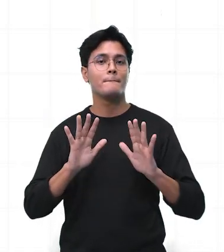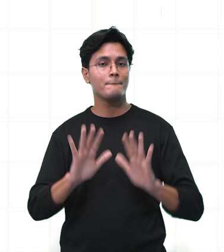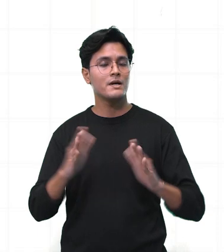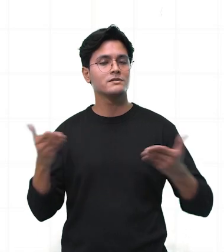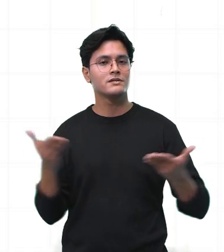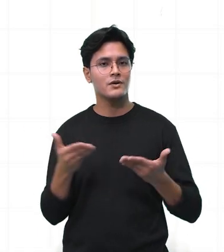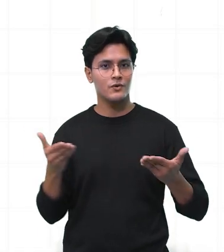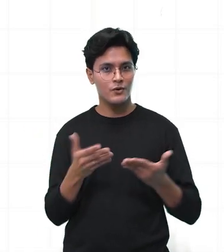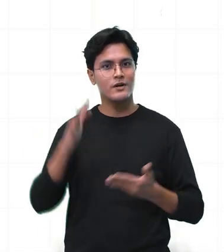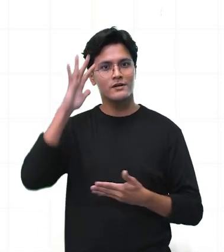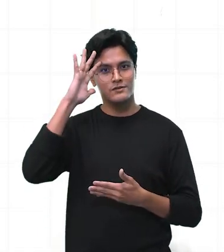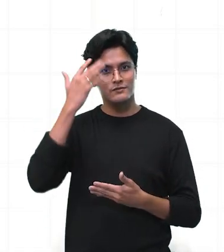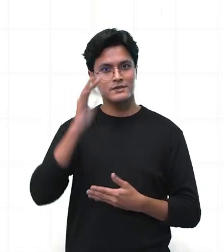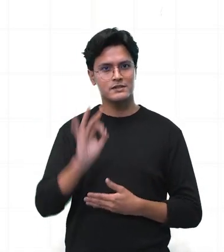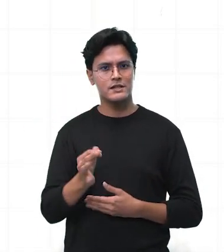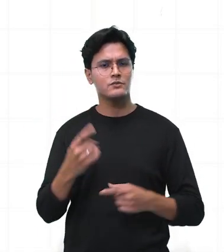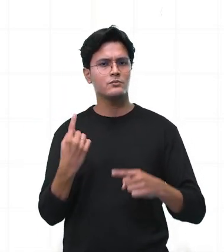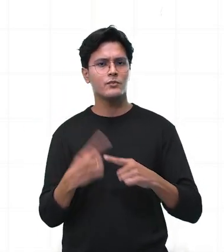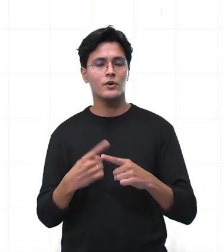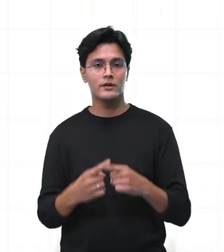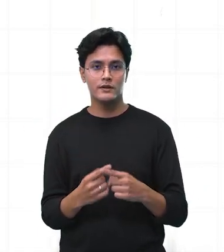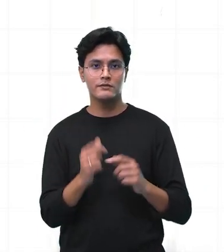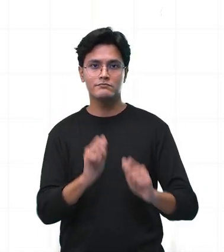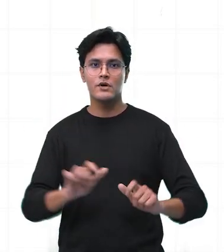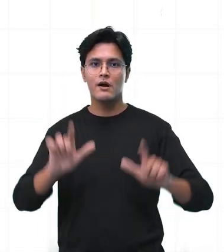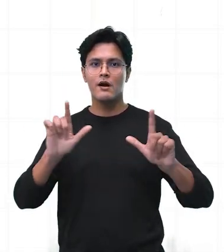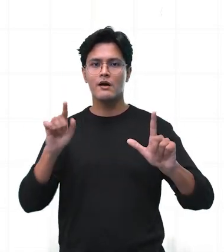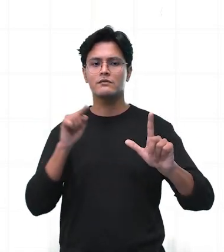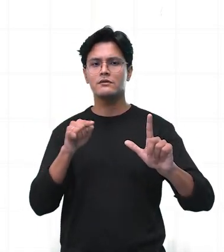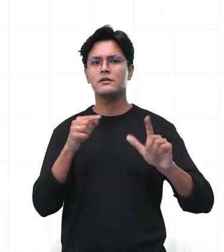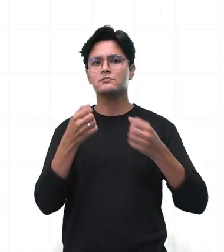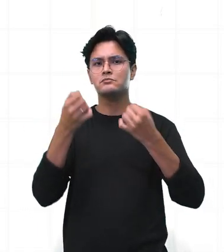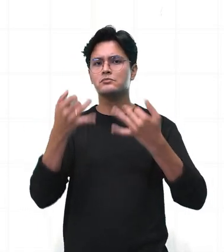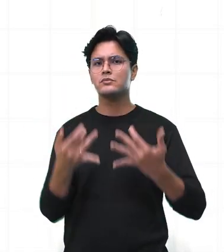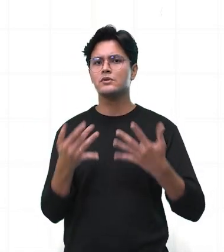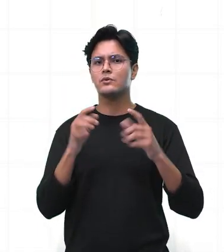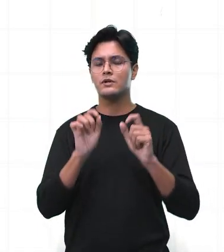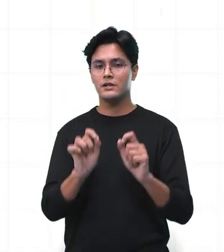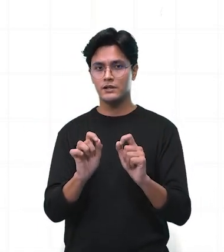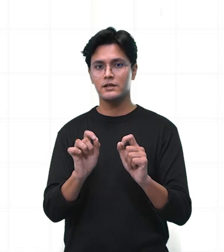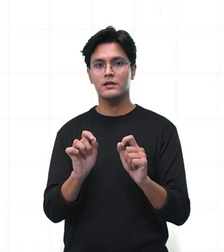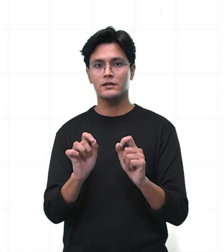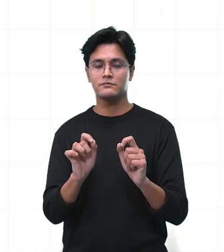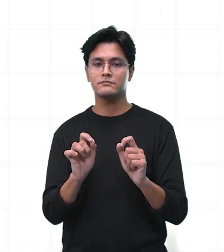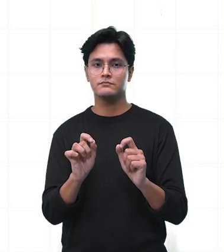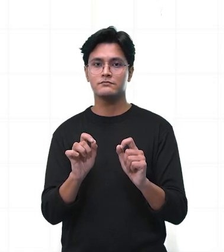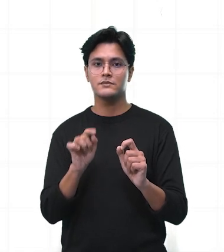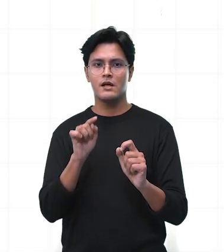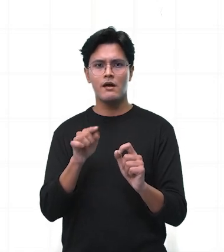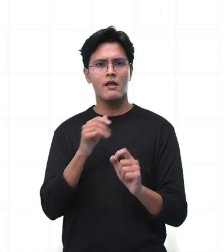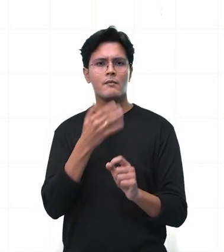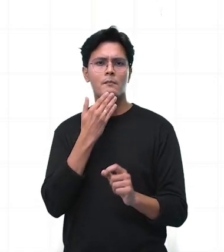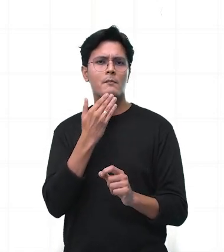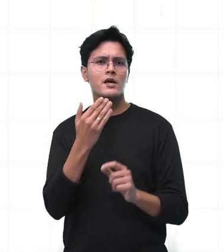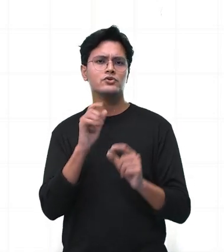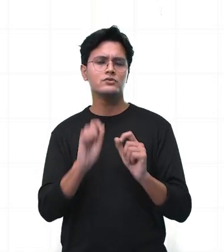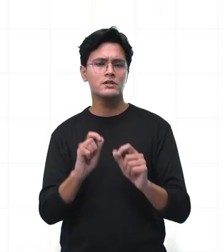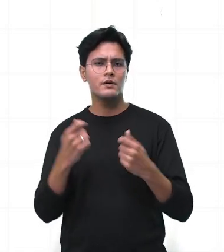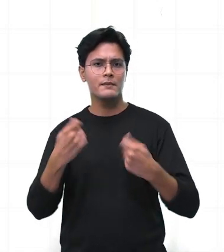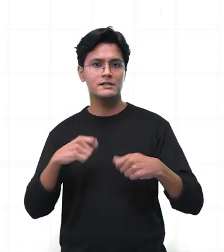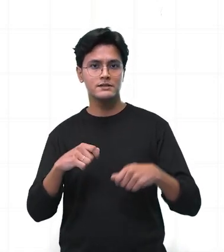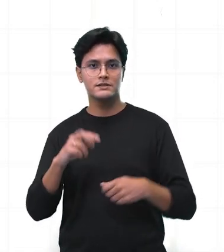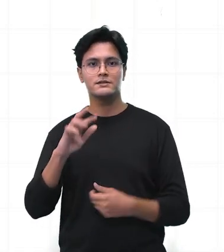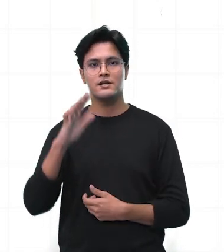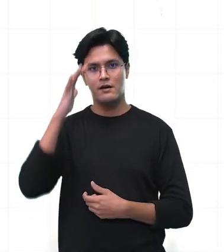está resolvendo? Porque aqui na cartela diz que nós vamos responder aqui, resolver para x